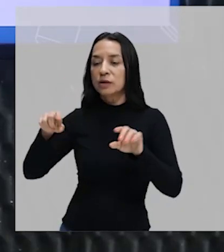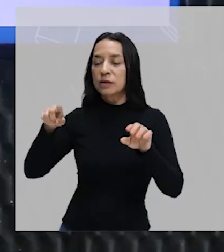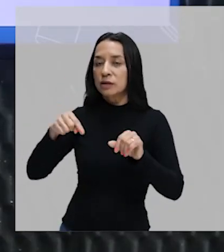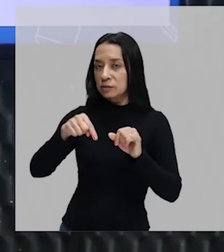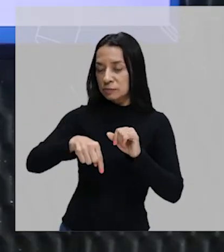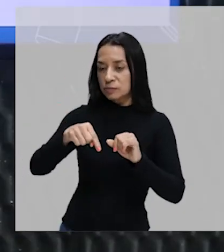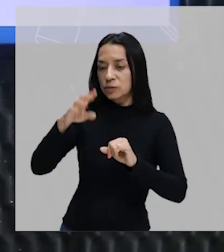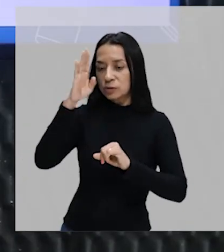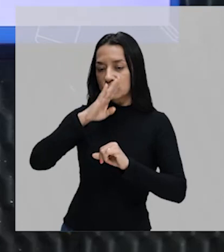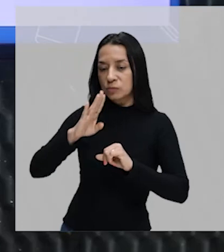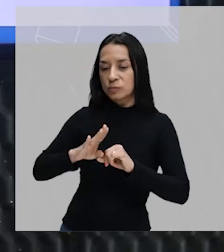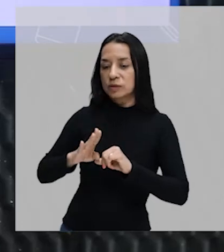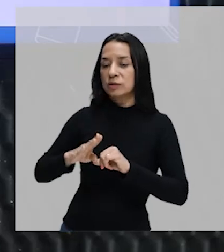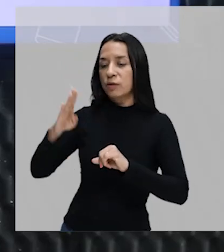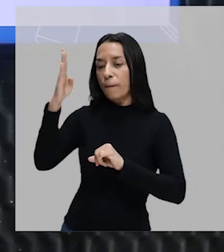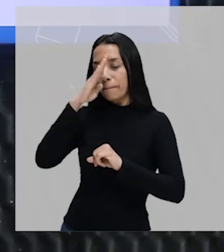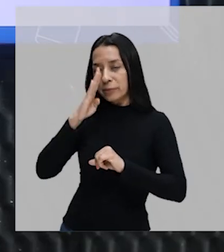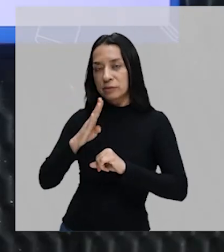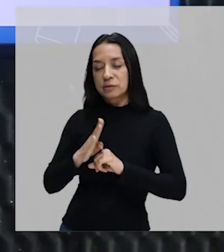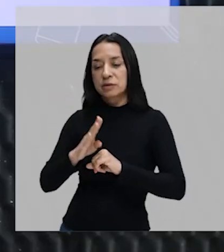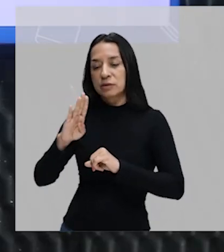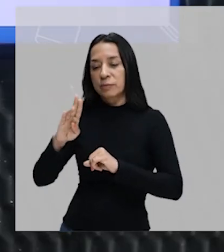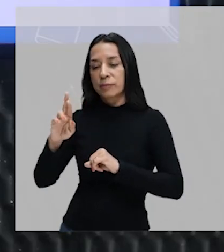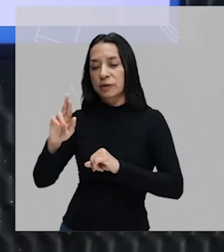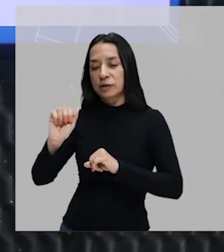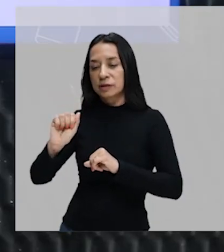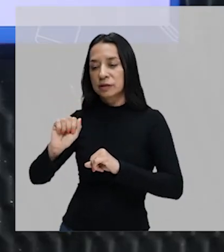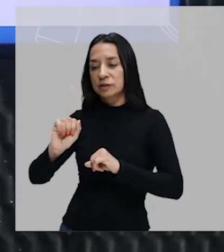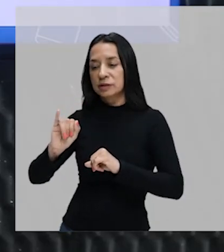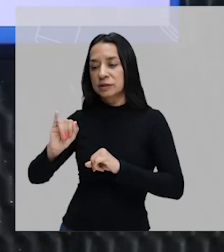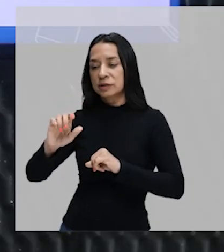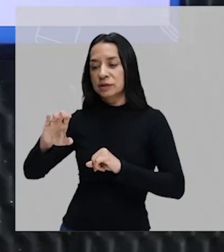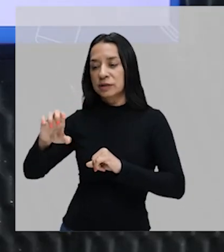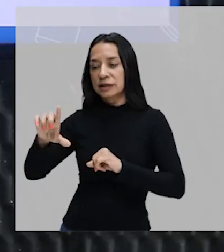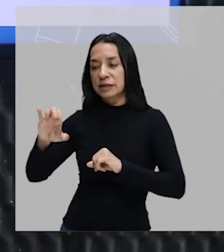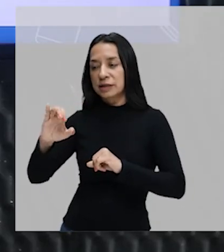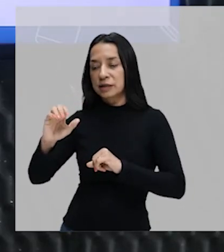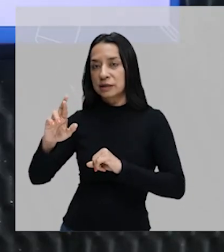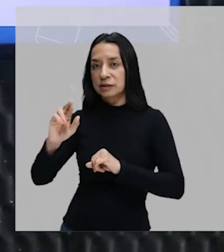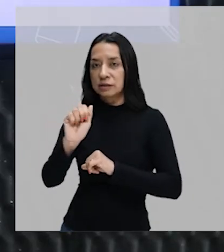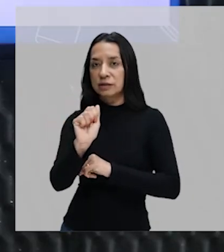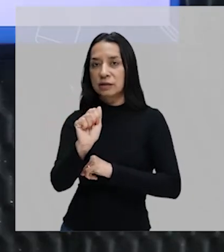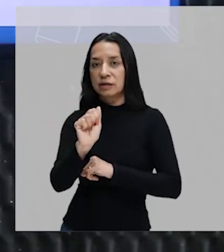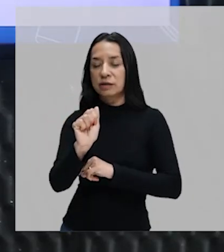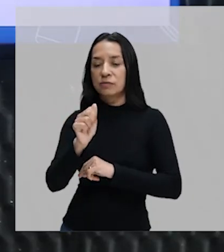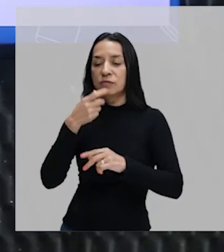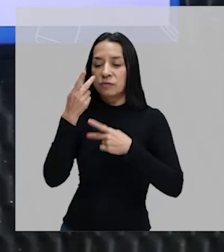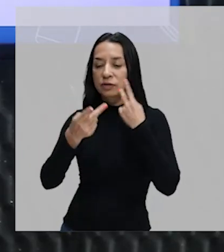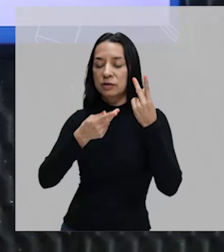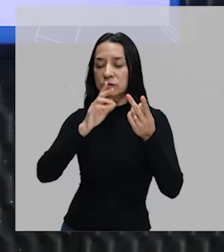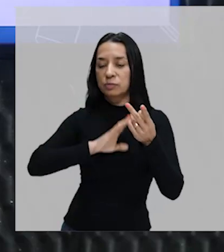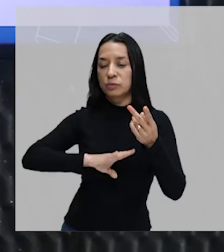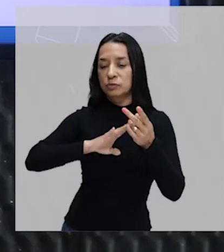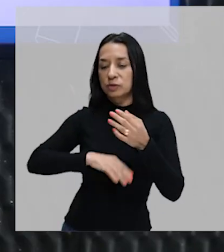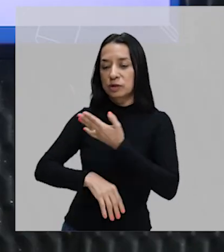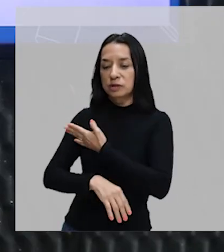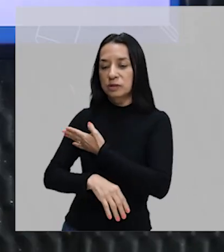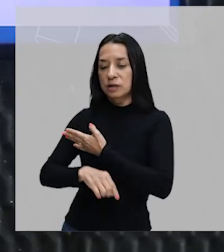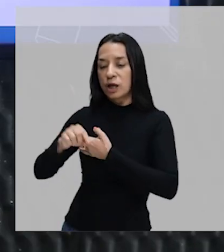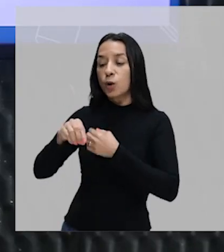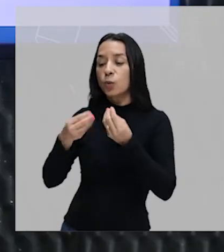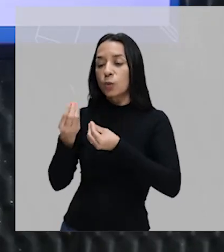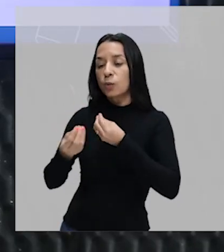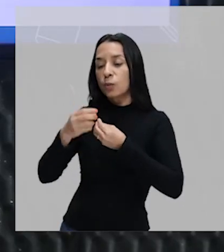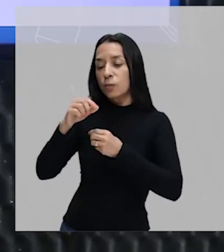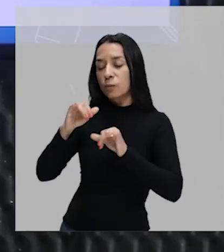algumas mudanças apenas na escrita no caso de brasileira, tá? Brasileira, eu estou falando em português, brasileiras é como fica